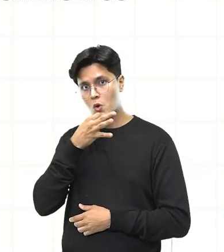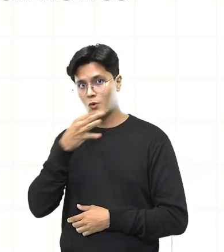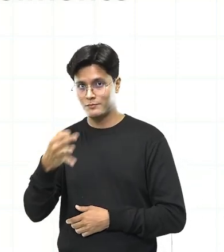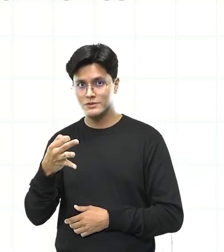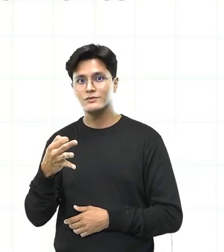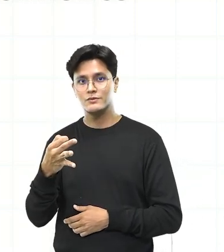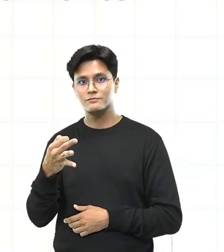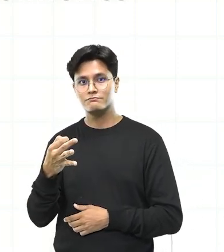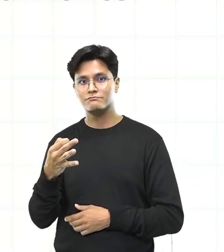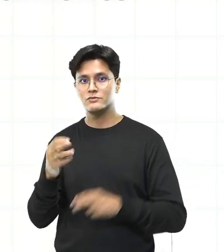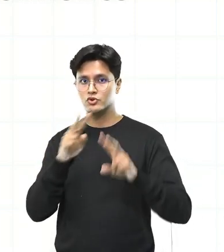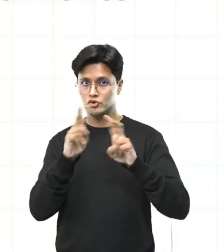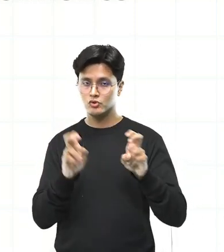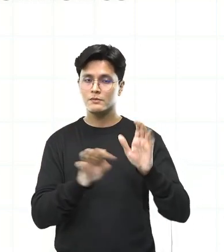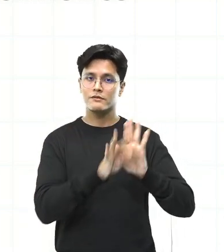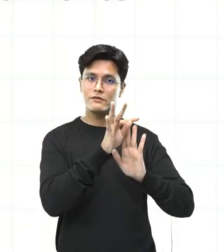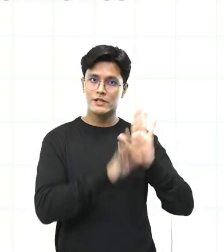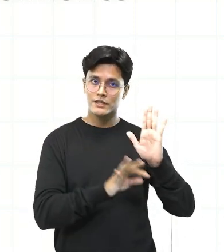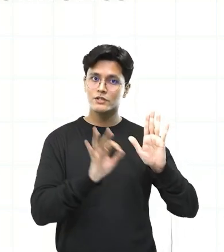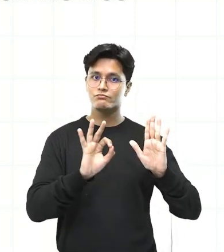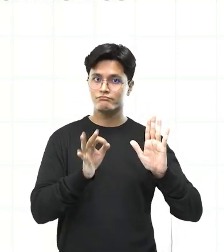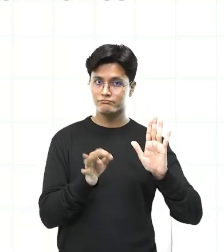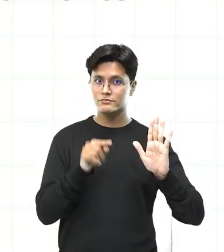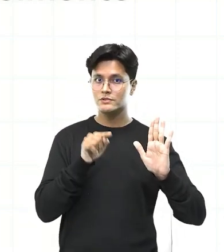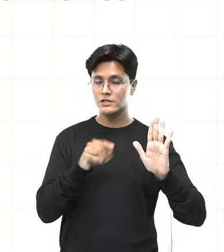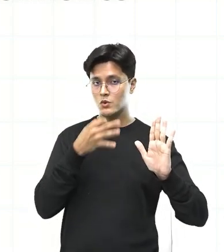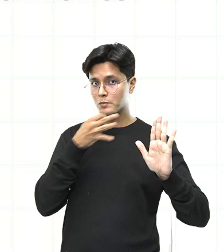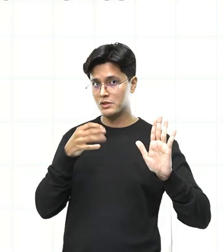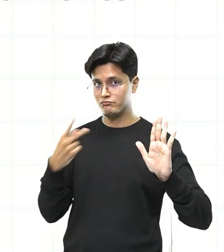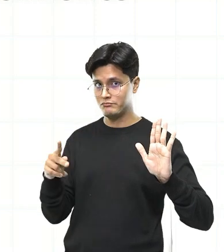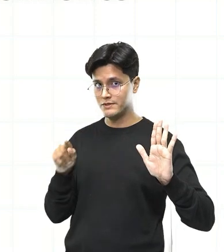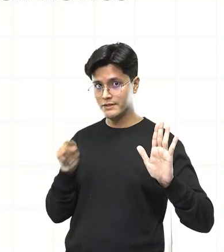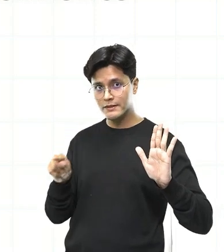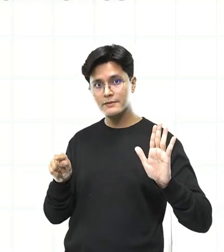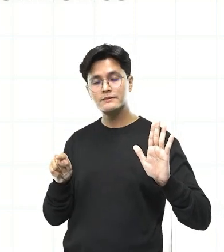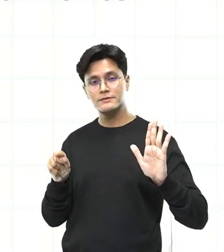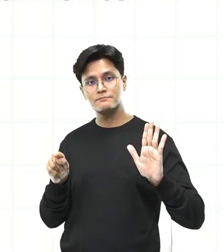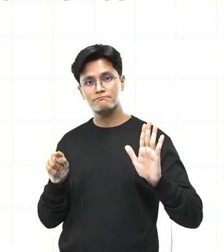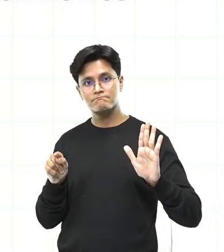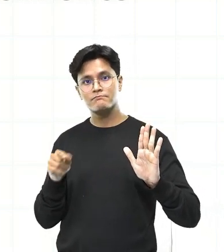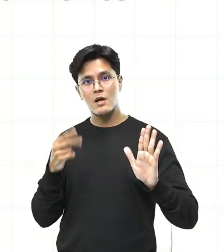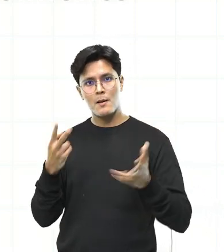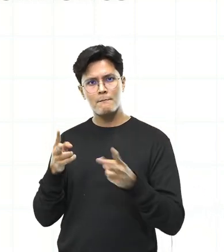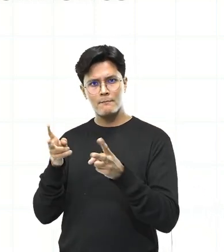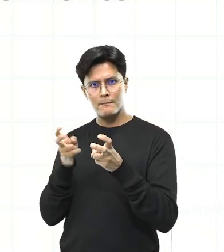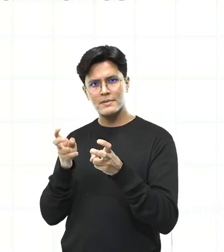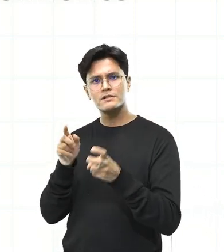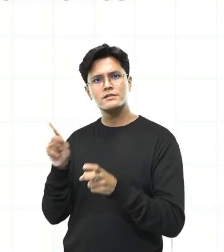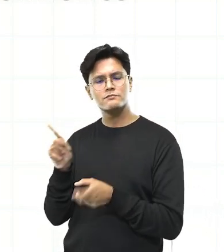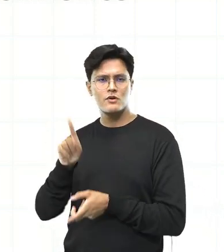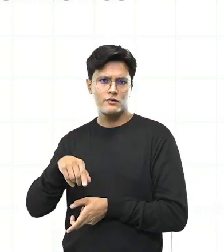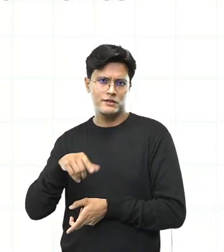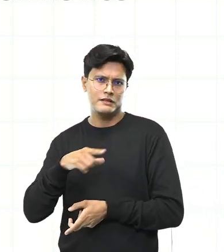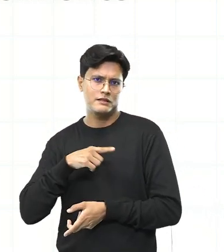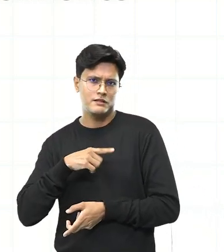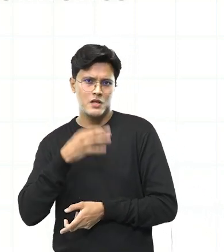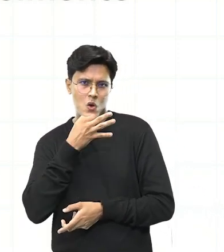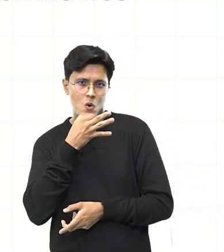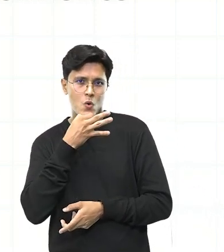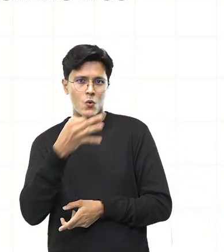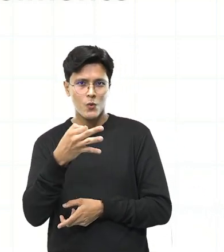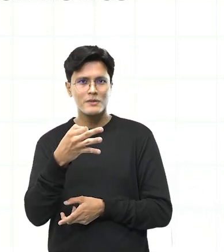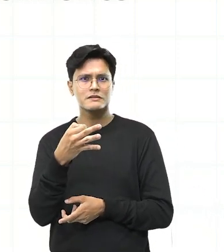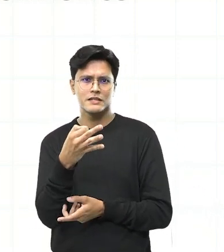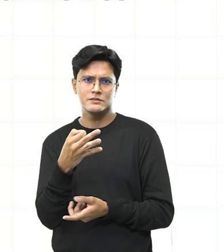o meu comentário, vou ter a minha opinião. Então vejam que até um comentário, né? É um pouco meio que agressivo, né? O preço